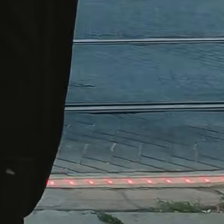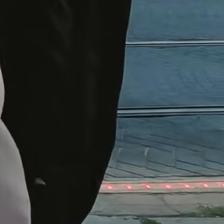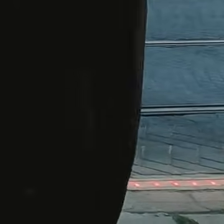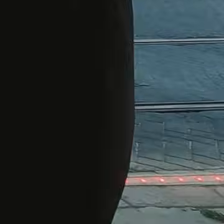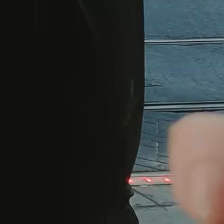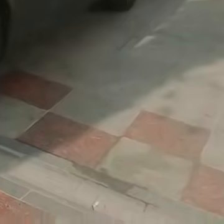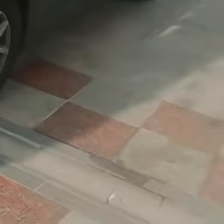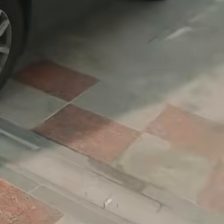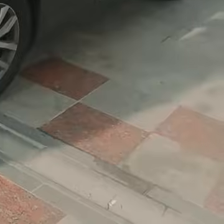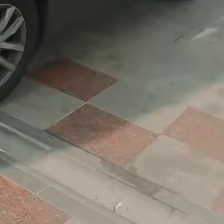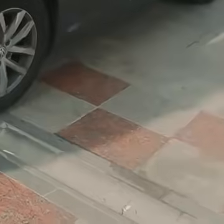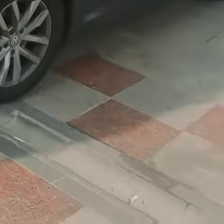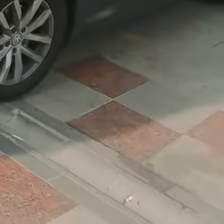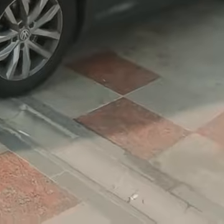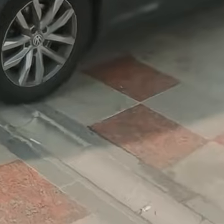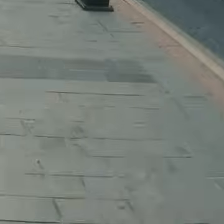hipódromo deve estar do outro lado.